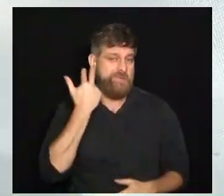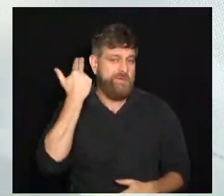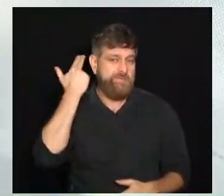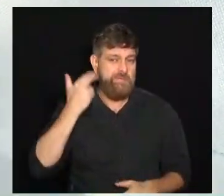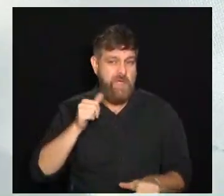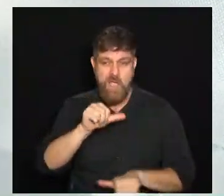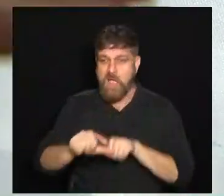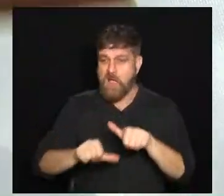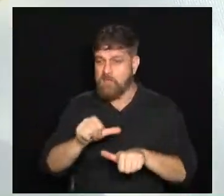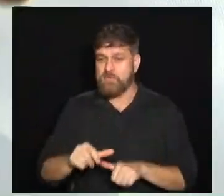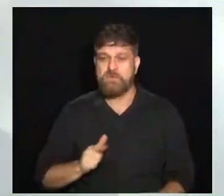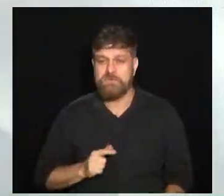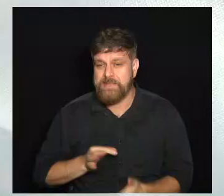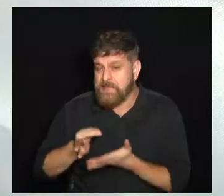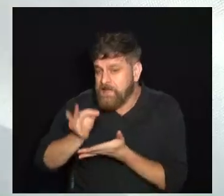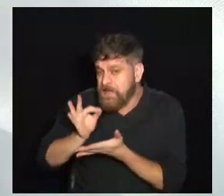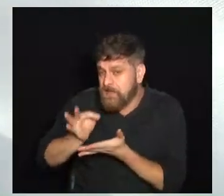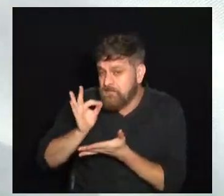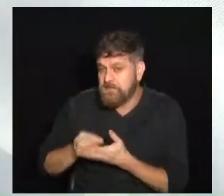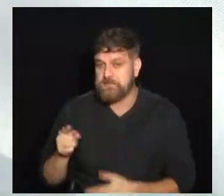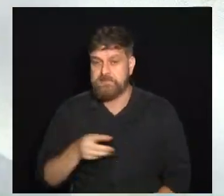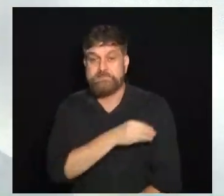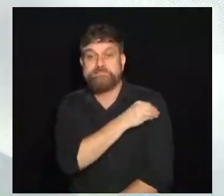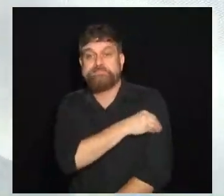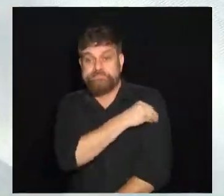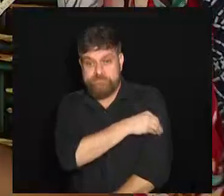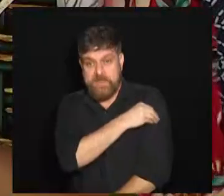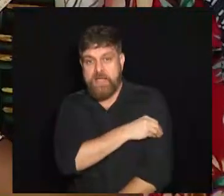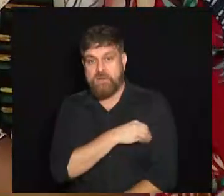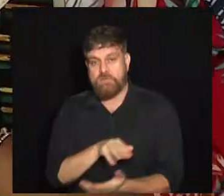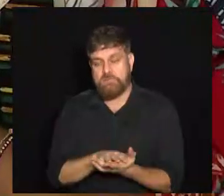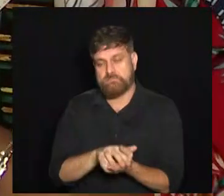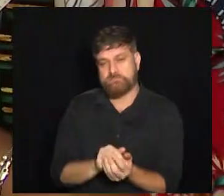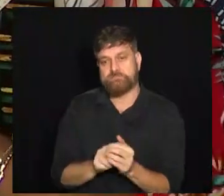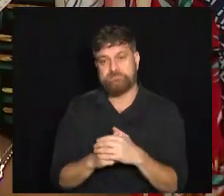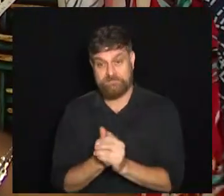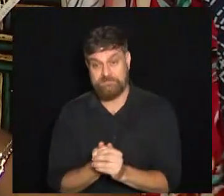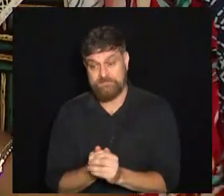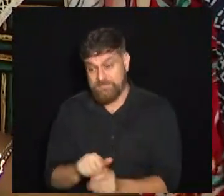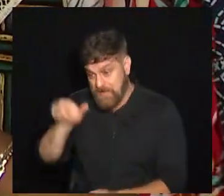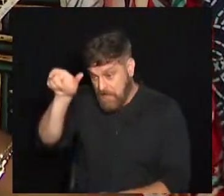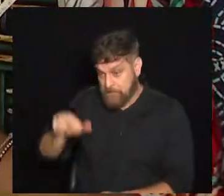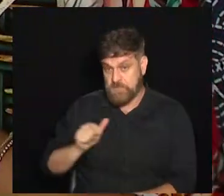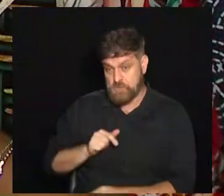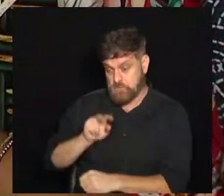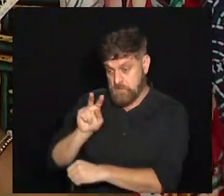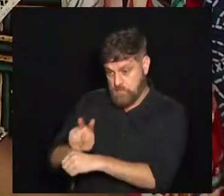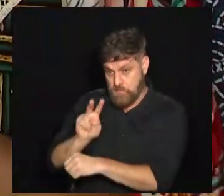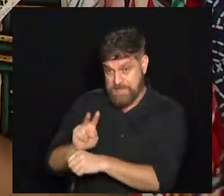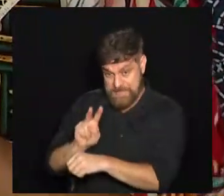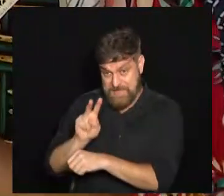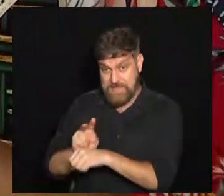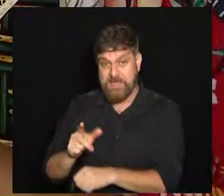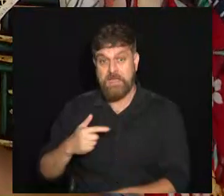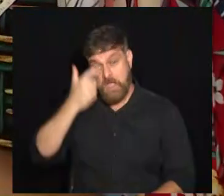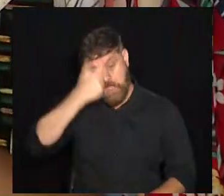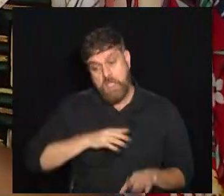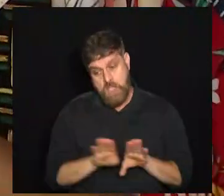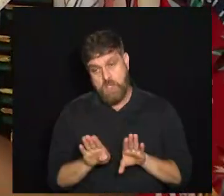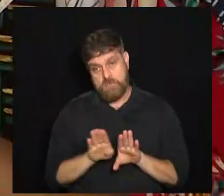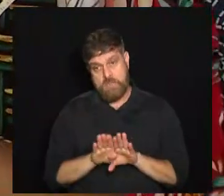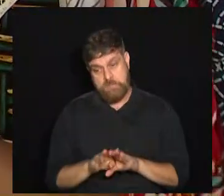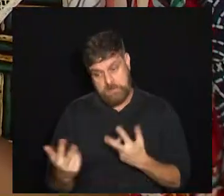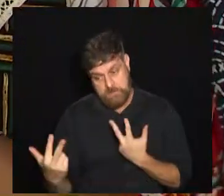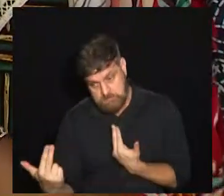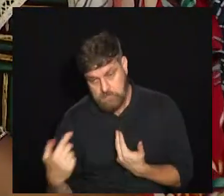Em vez de cafezinho, álcool em gel. Para proteger a cliente, eu também, né? Agora nós temos que pensar